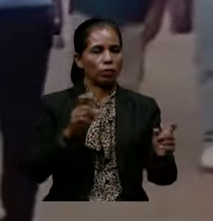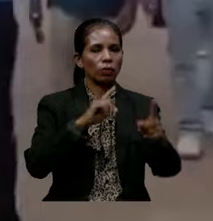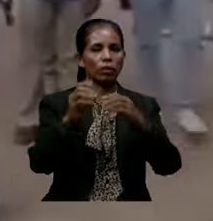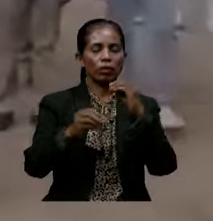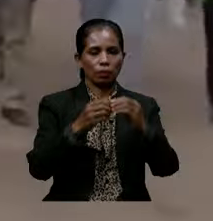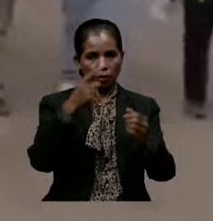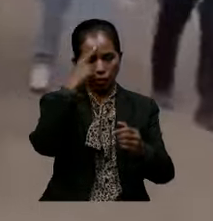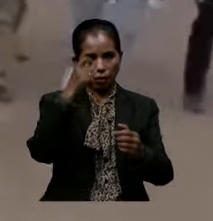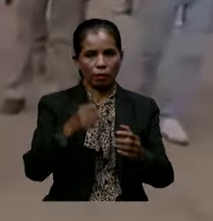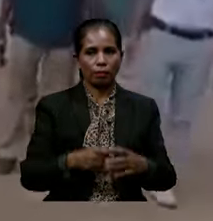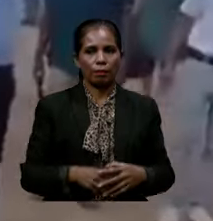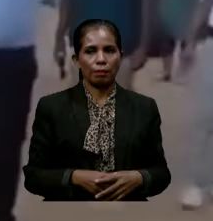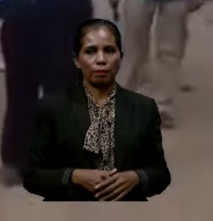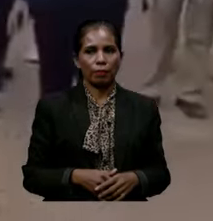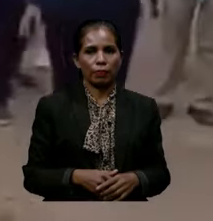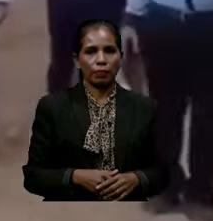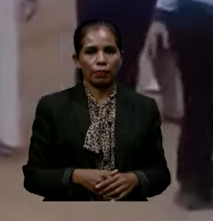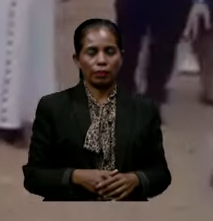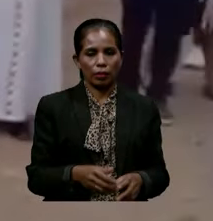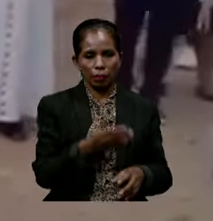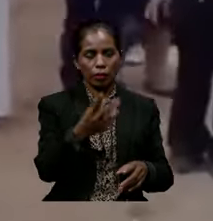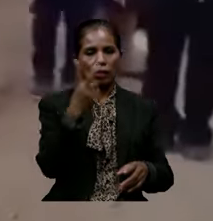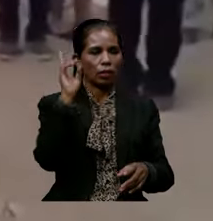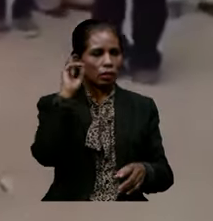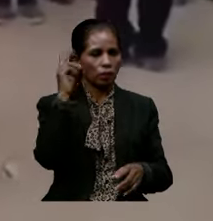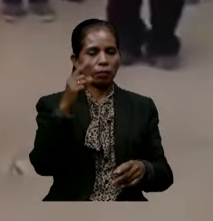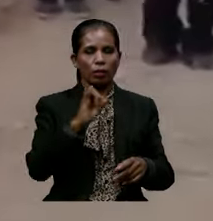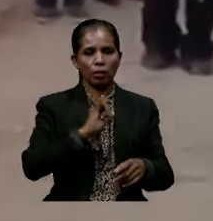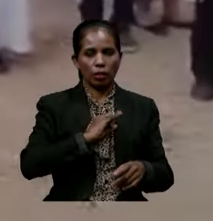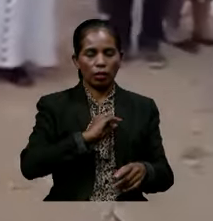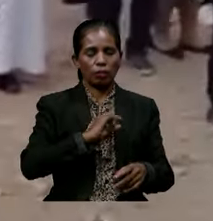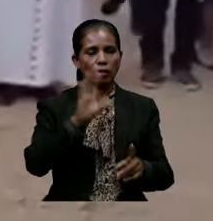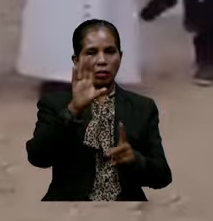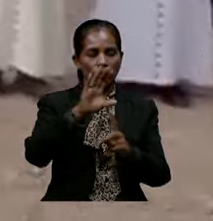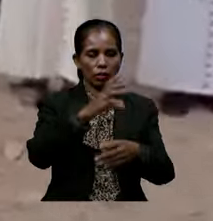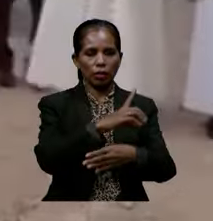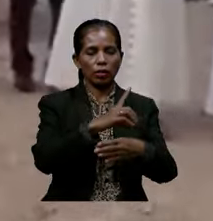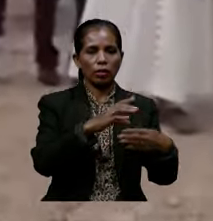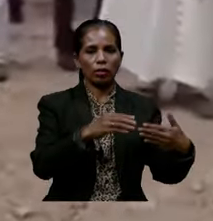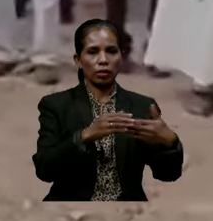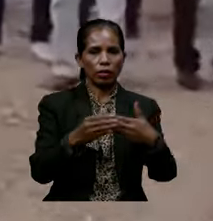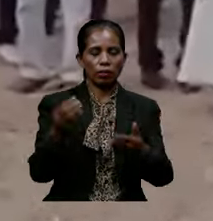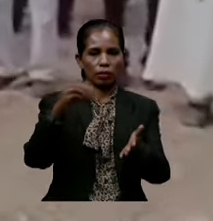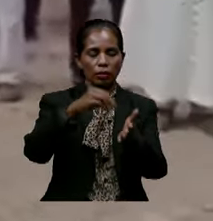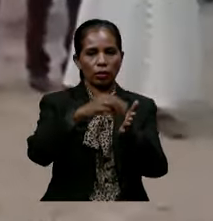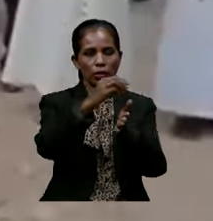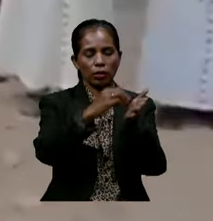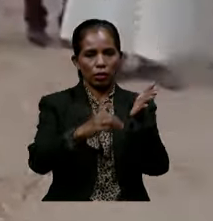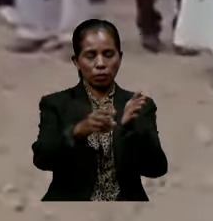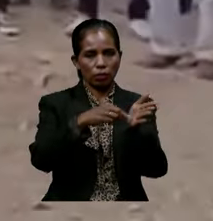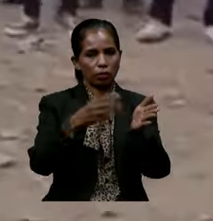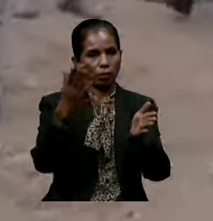Tabo. Rui. Rui, tabo te gerona bahau. Há uma coordenador. Imitau Cruz Rene, imitau Nossa Senhora